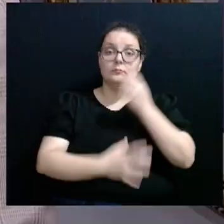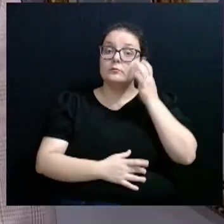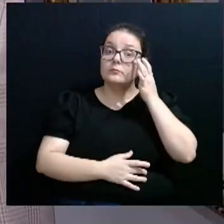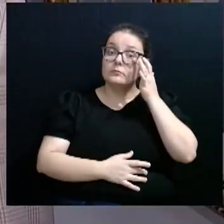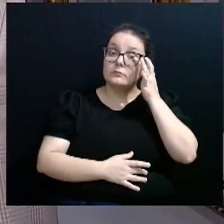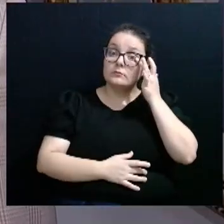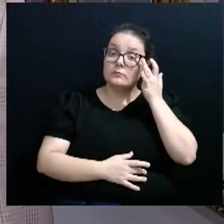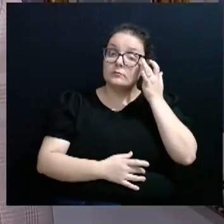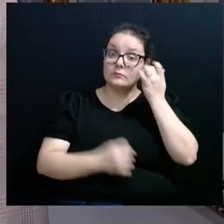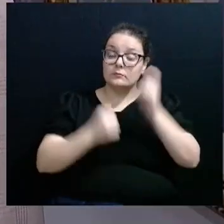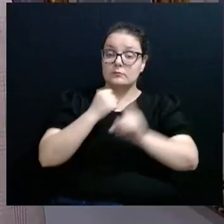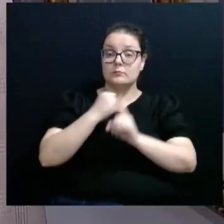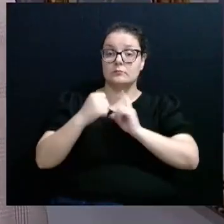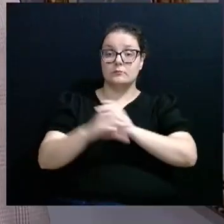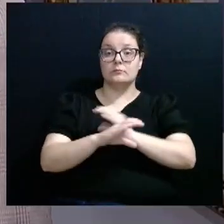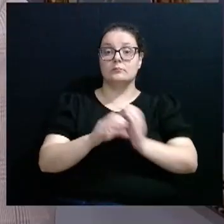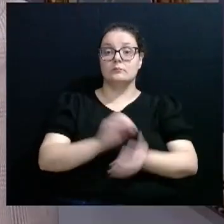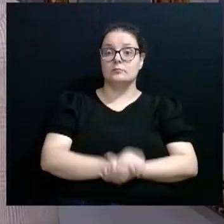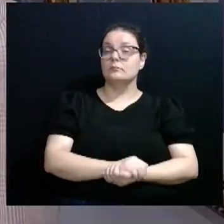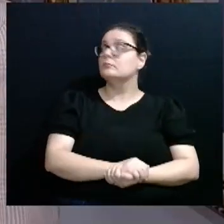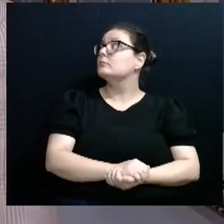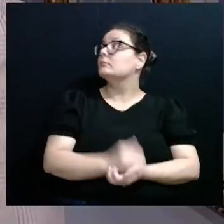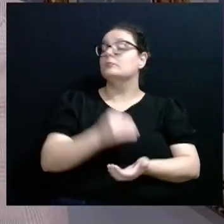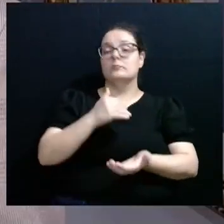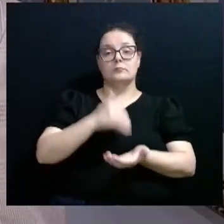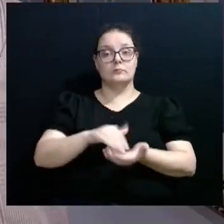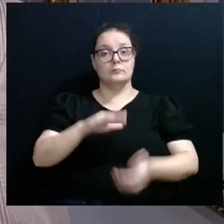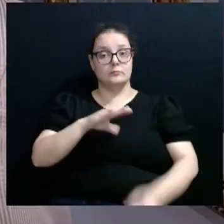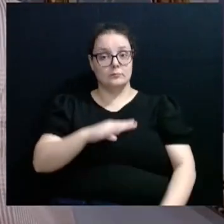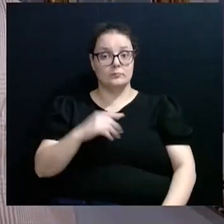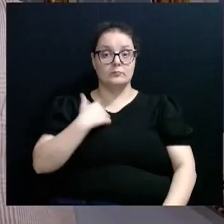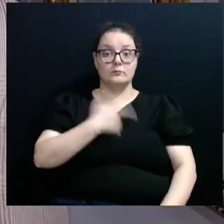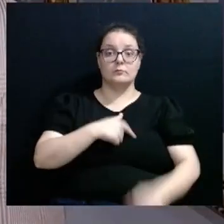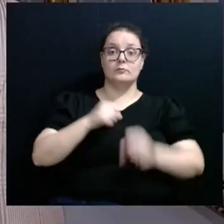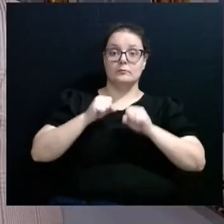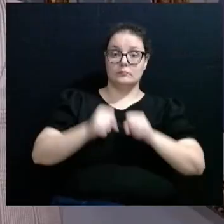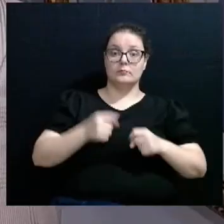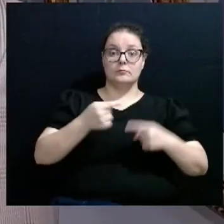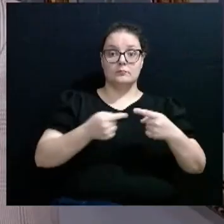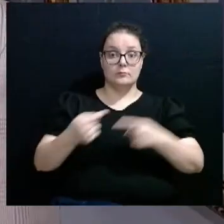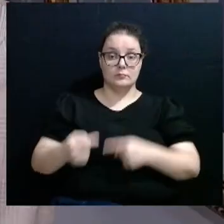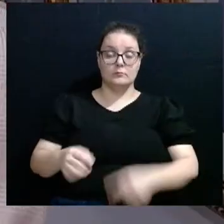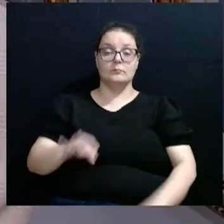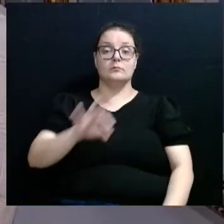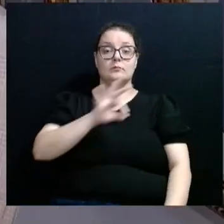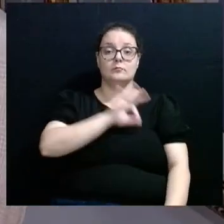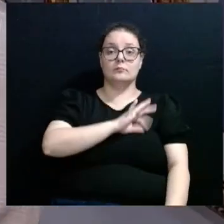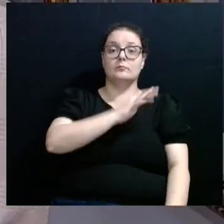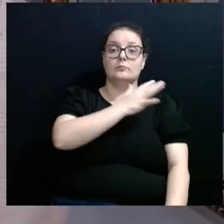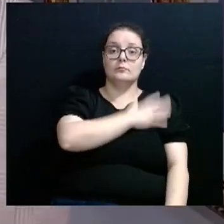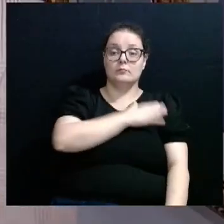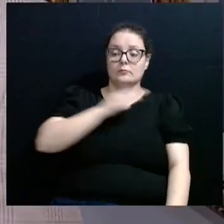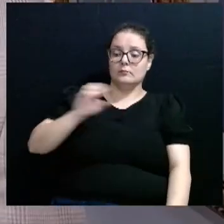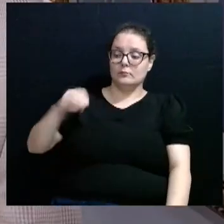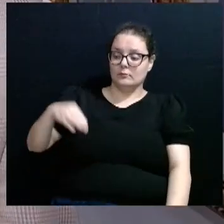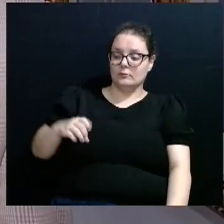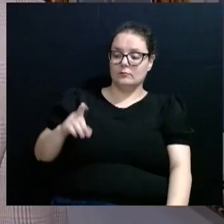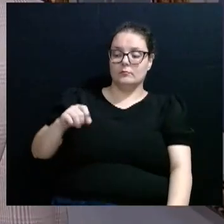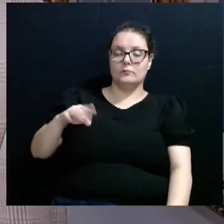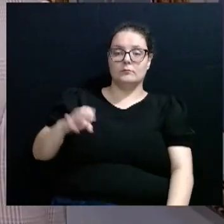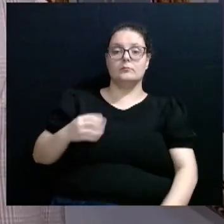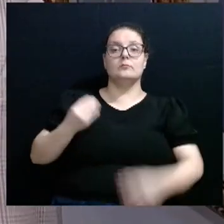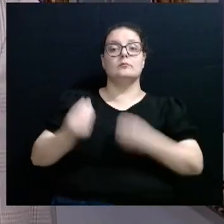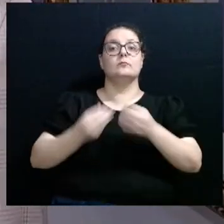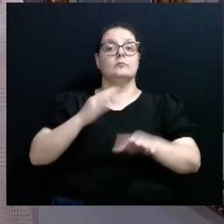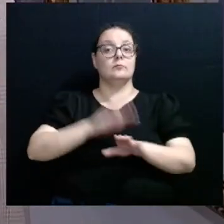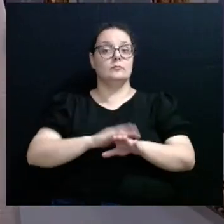civil. Secretário municipal, nós podemos discutir com a polícia militar, o comandante, como que isso funciona em outras